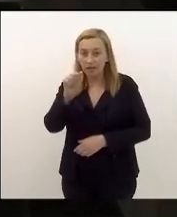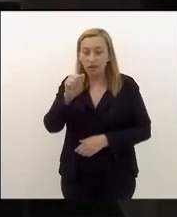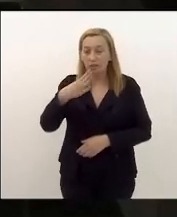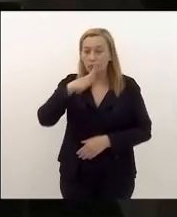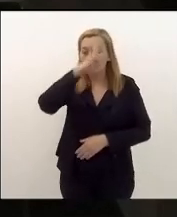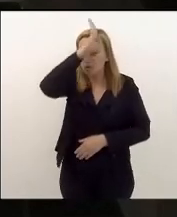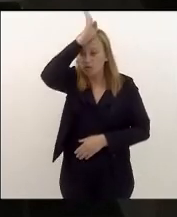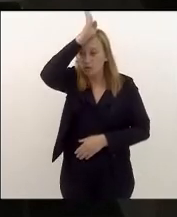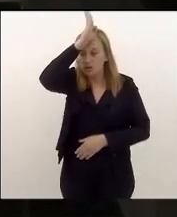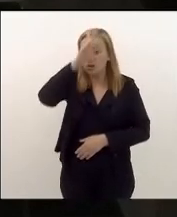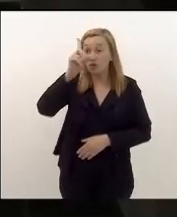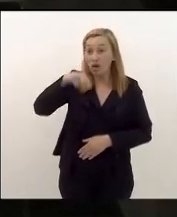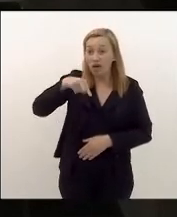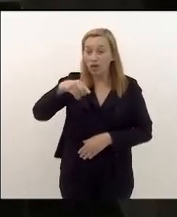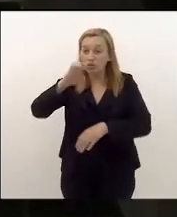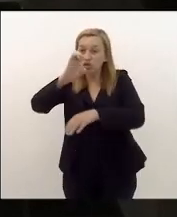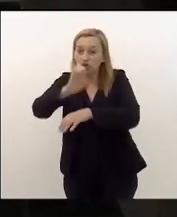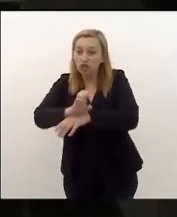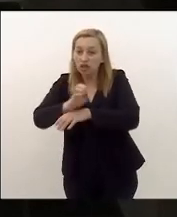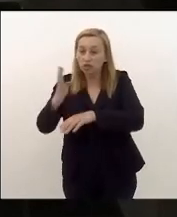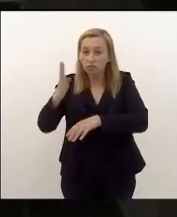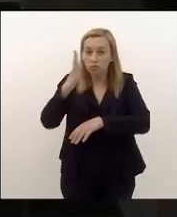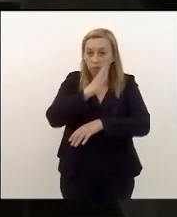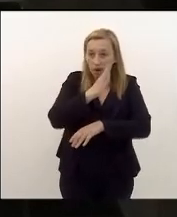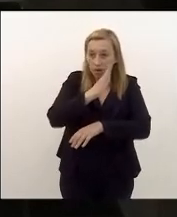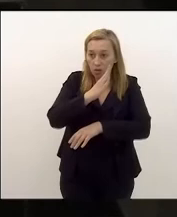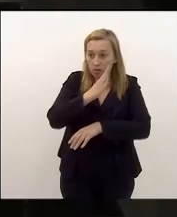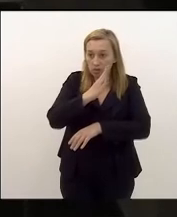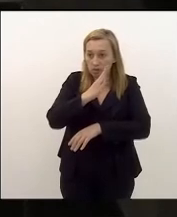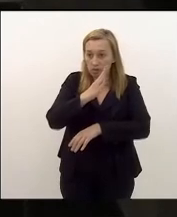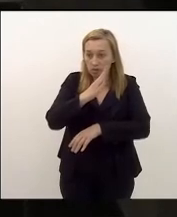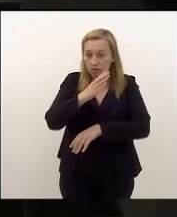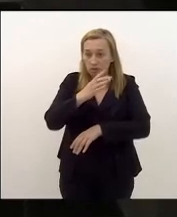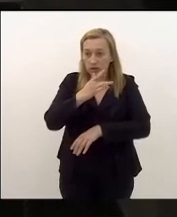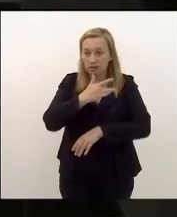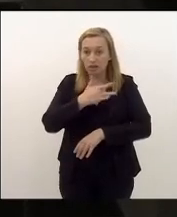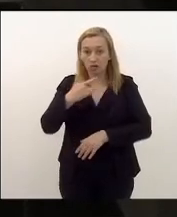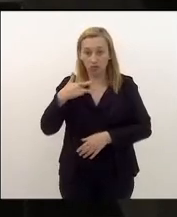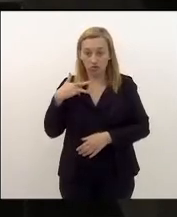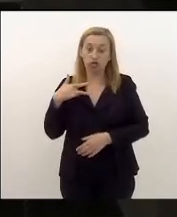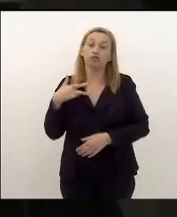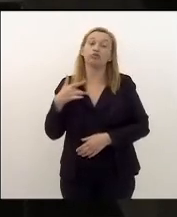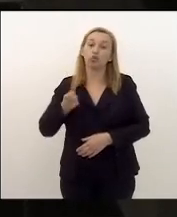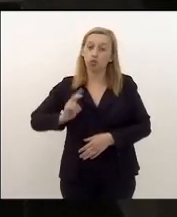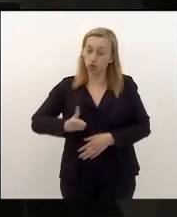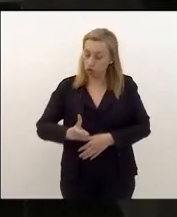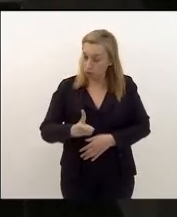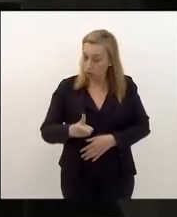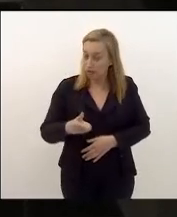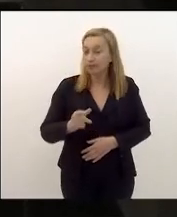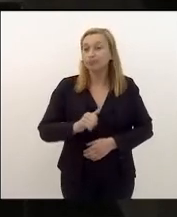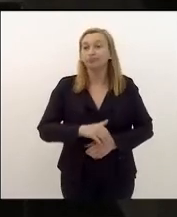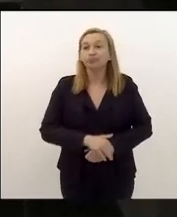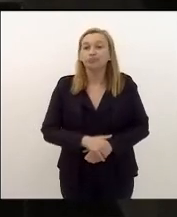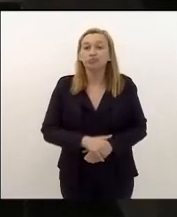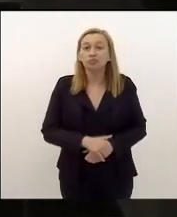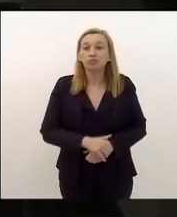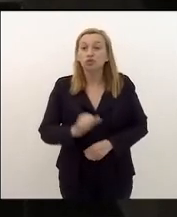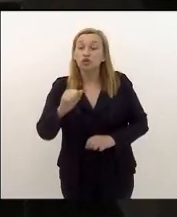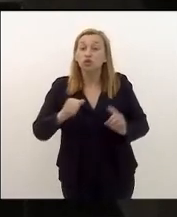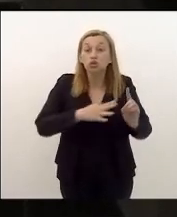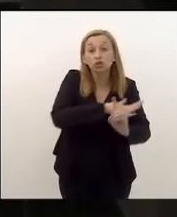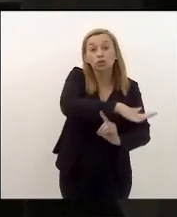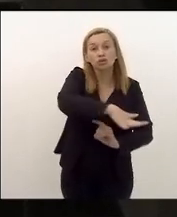Bolsonaro é o estado do mal-estar. Ponto. Continua ela, social,